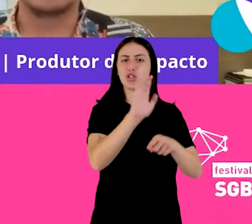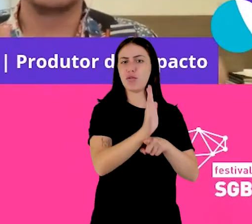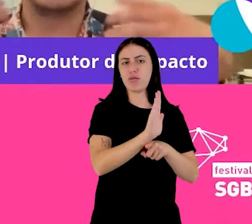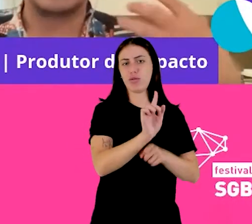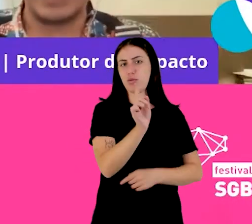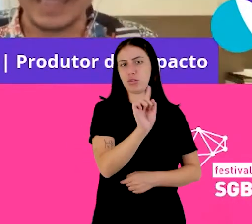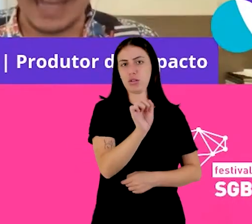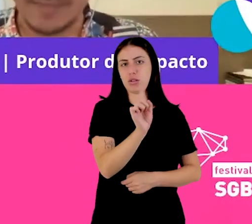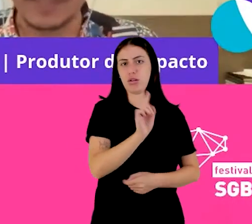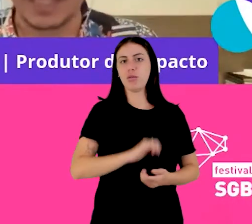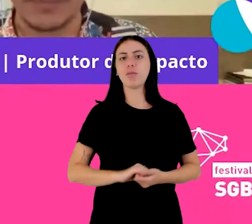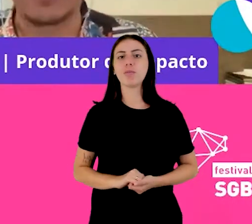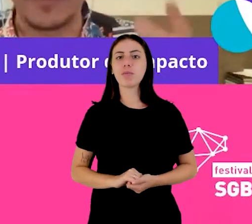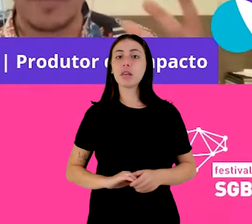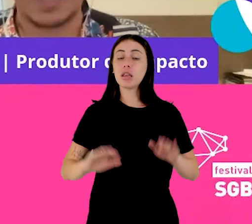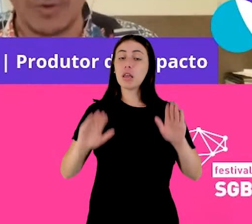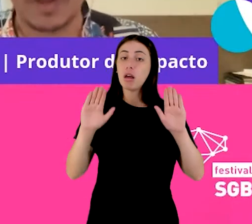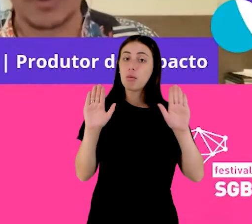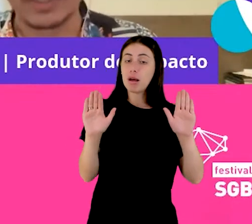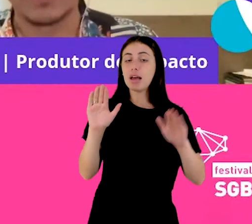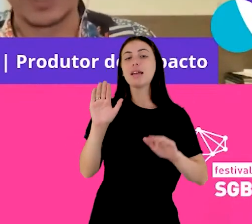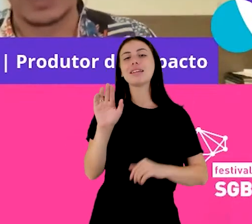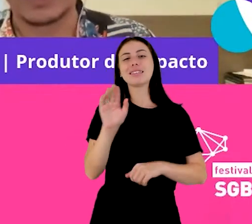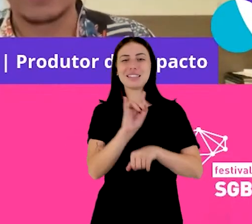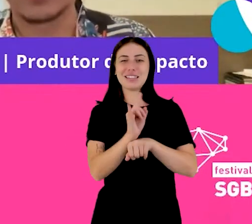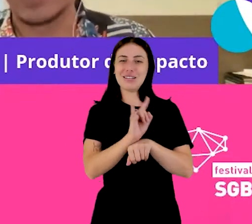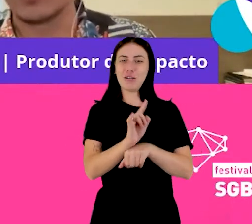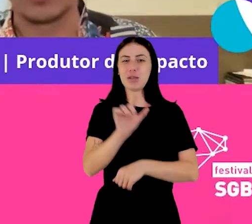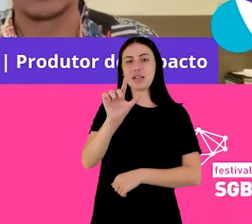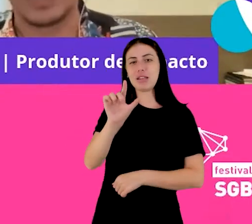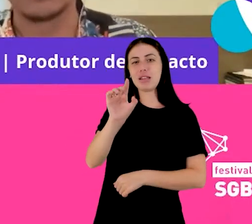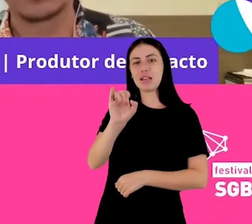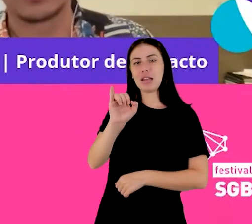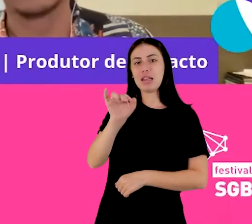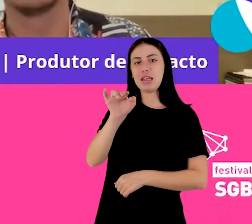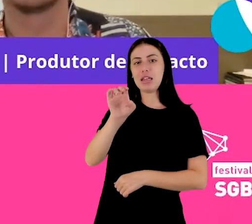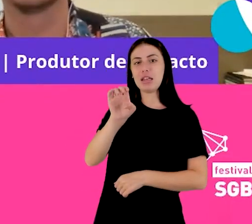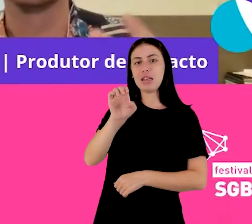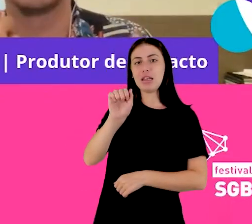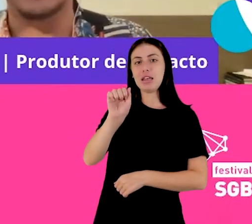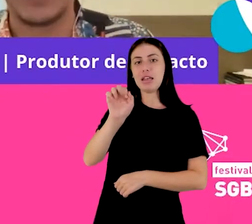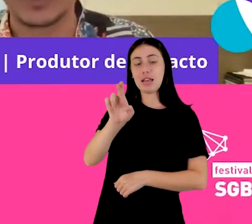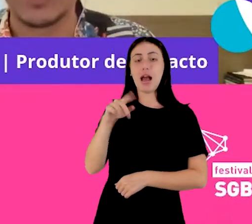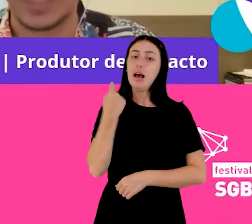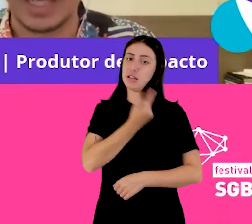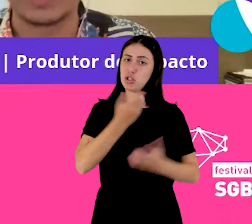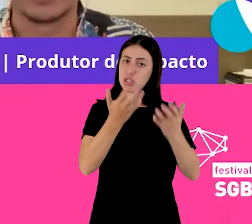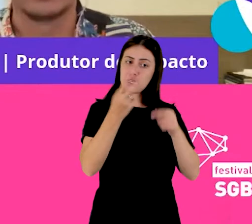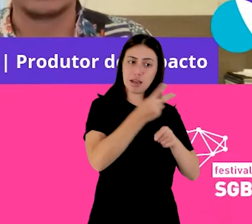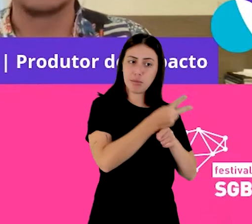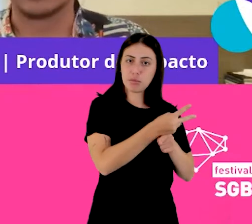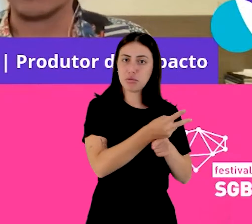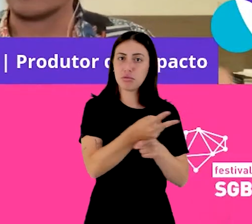A Coracia até estava pensando em filmar alguma coisa, porque ela estava no meio de um doutorado, estudando documentários autobiográficos de